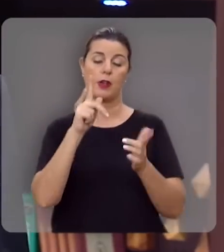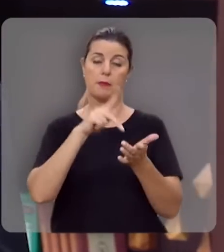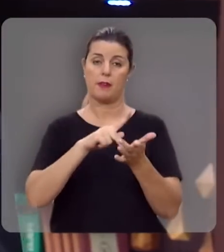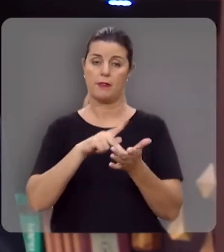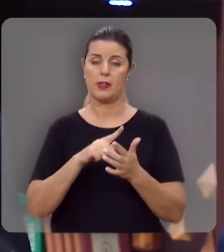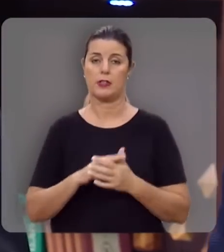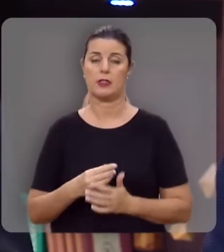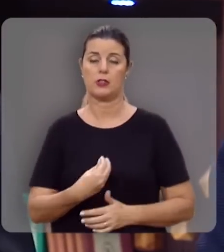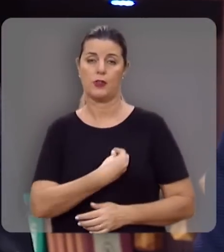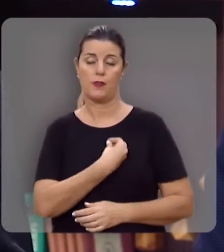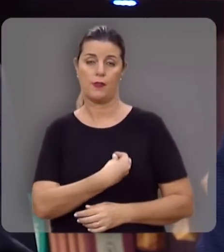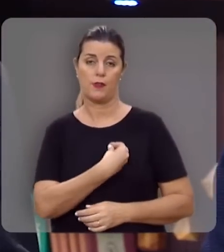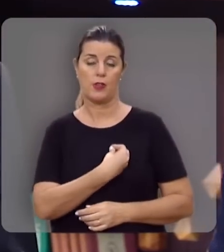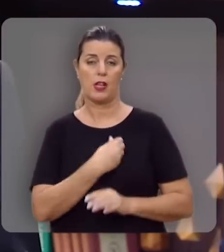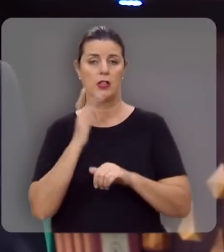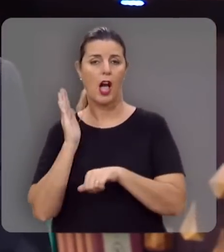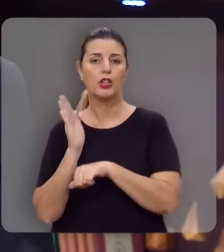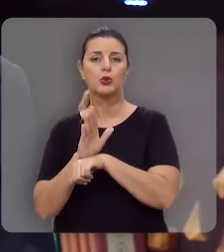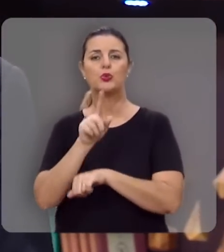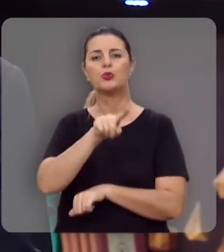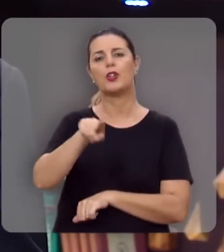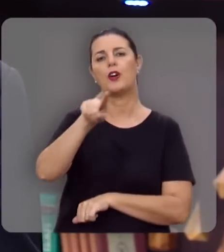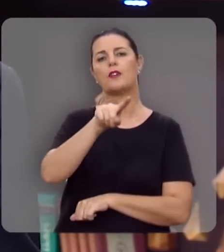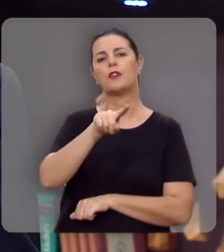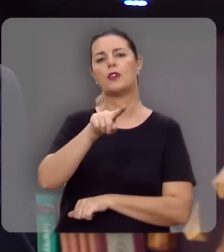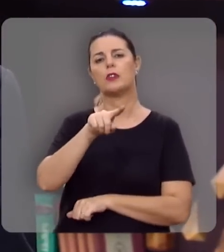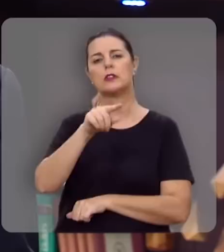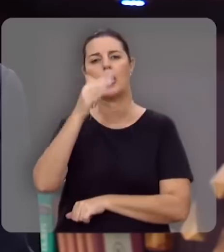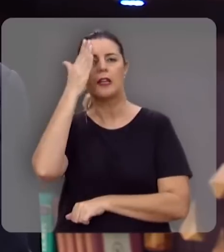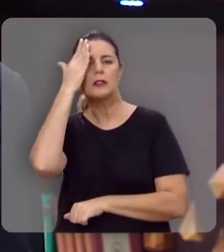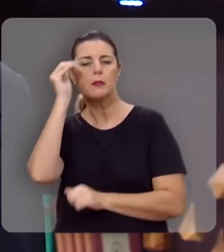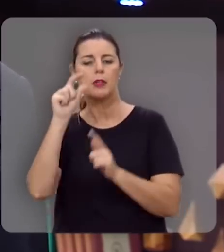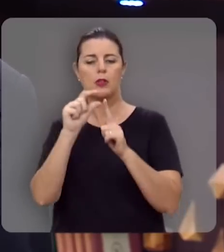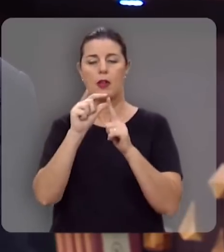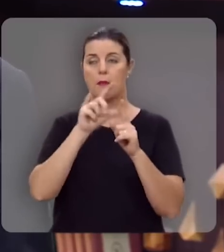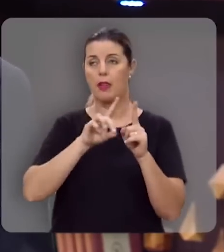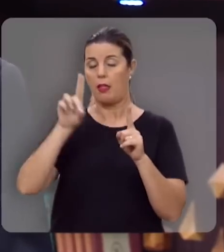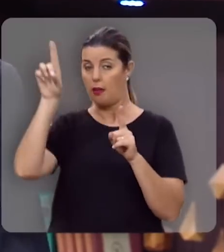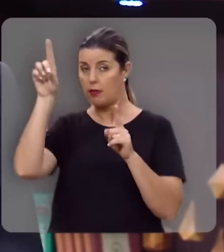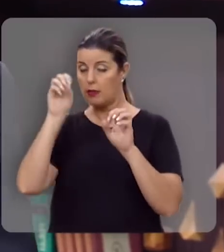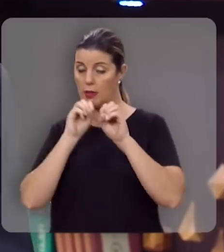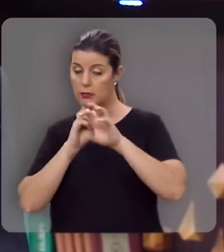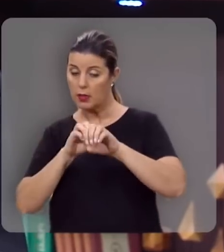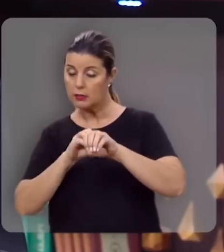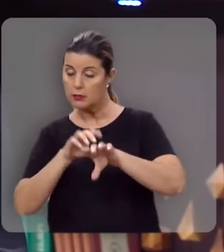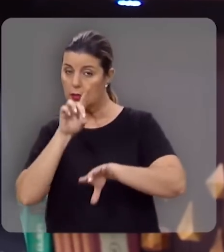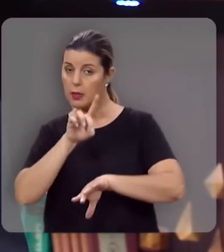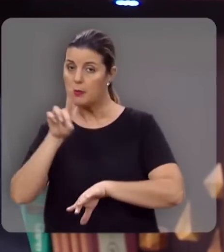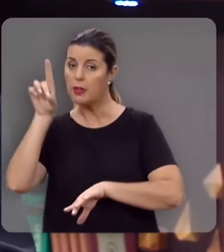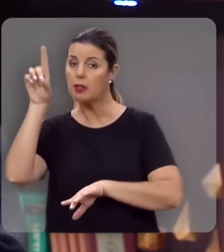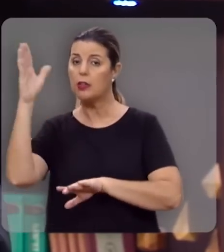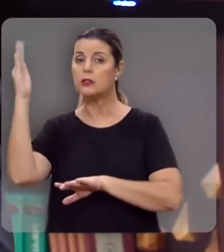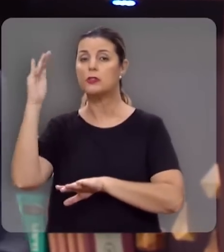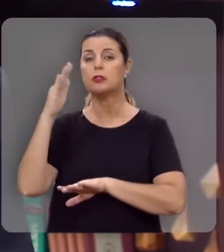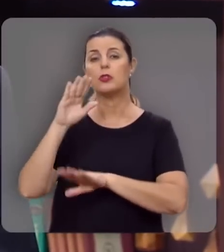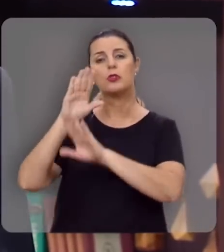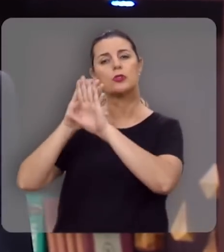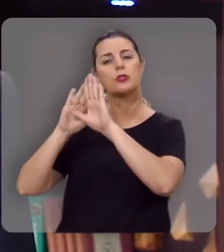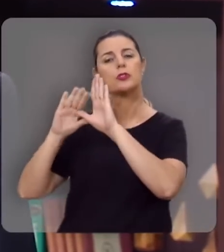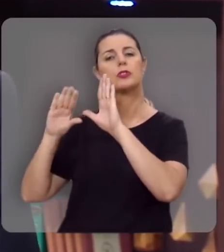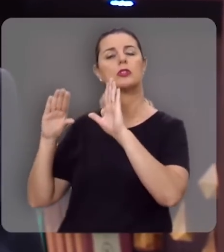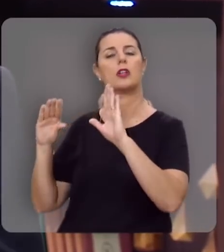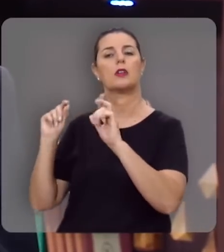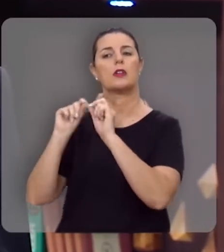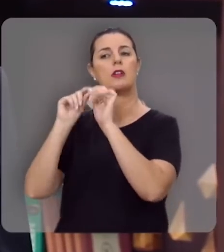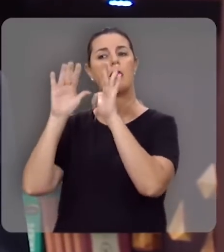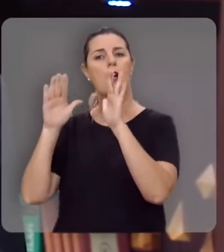programa Verdade e Vida. Auxiliar você a partir da sabedoria bíblica, a partir dos ensinamentos que vêm direto